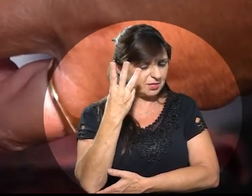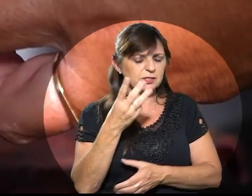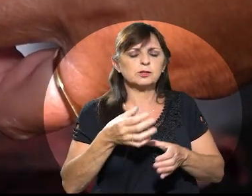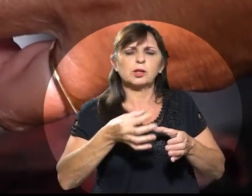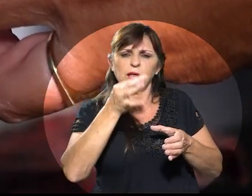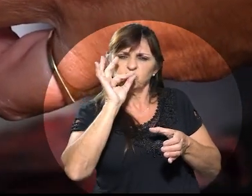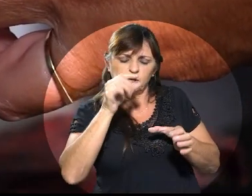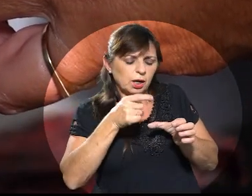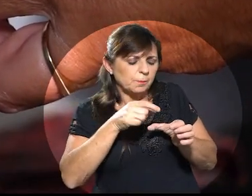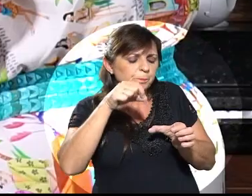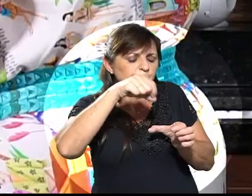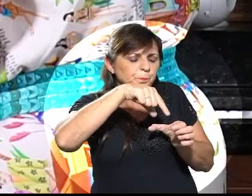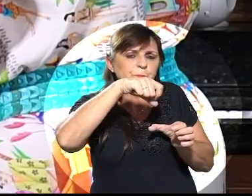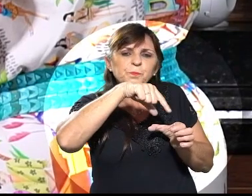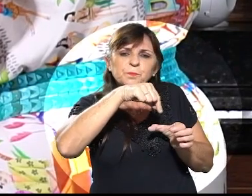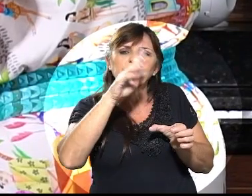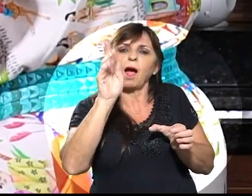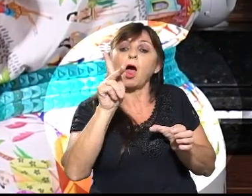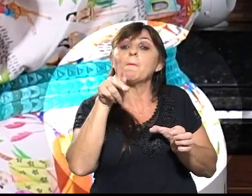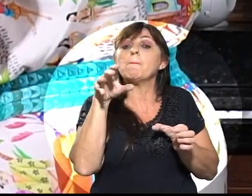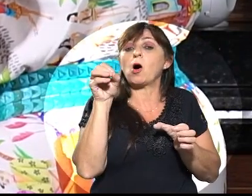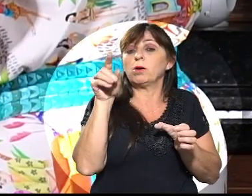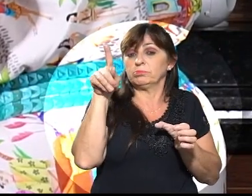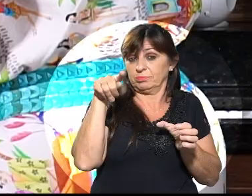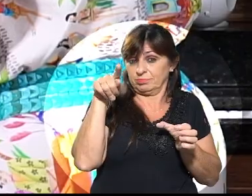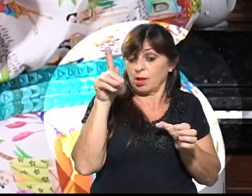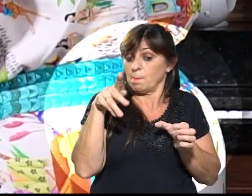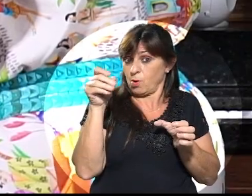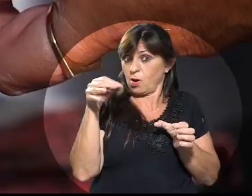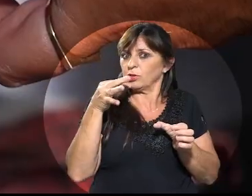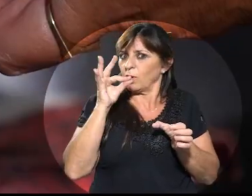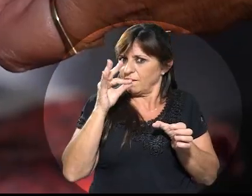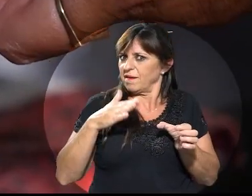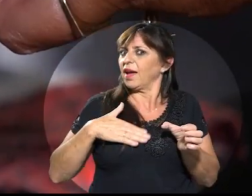Duas colheres. Dou uma mexidinha.